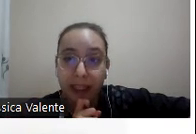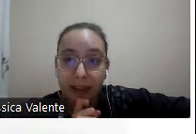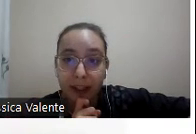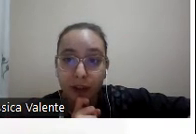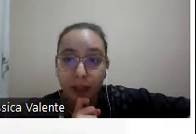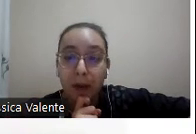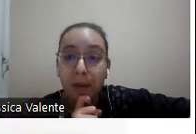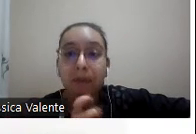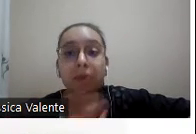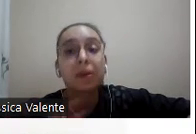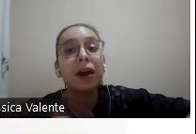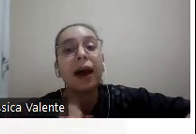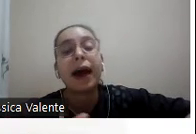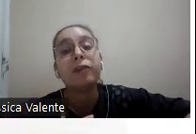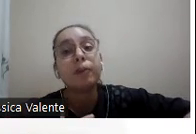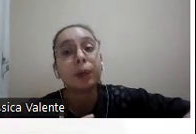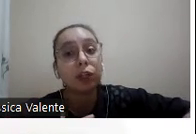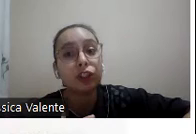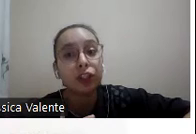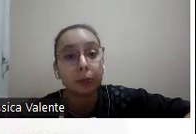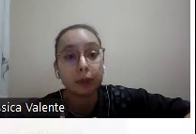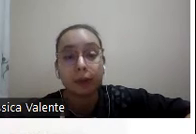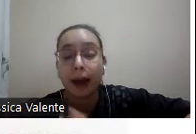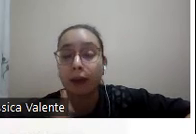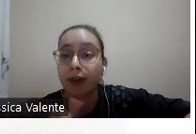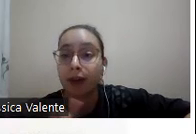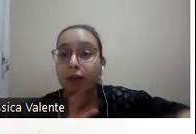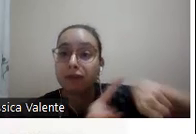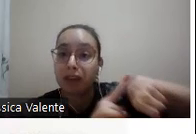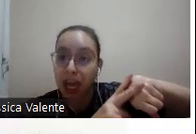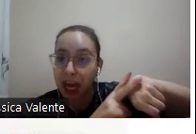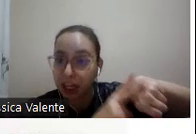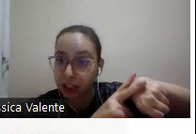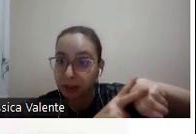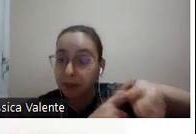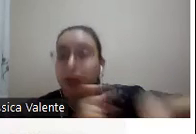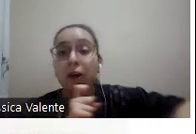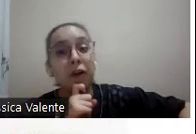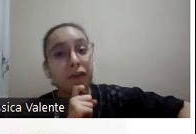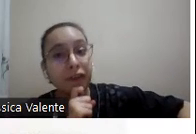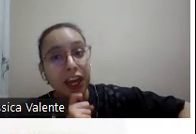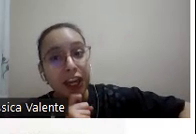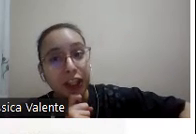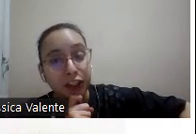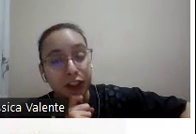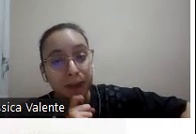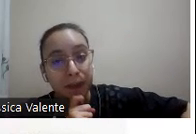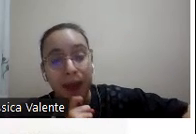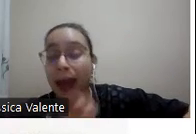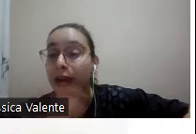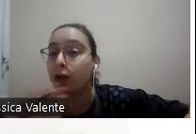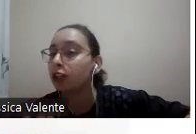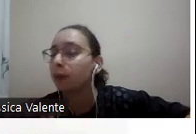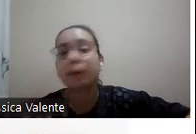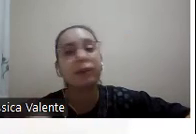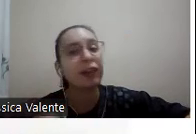uma variação regional. Aí eu vou para Curitiba. Aí eu falo verde ou verde.